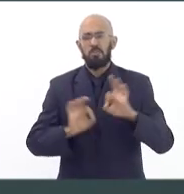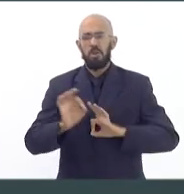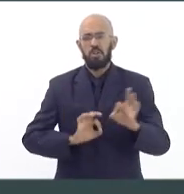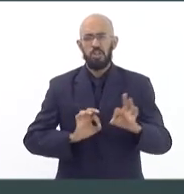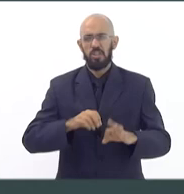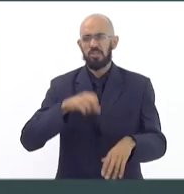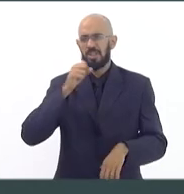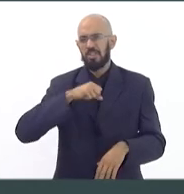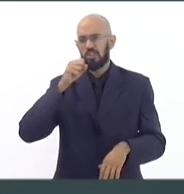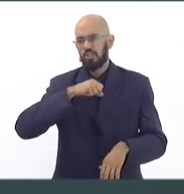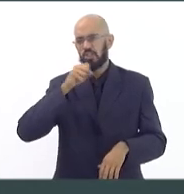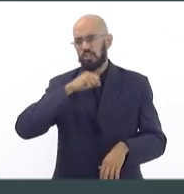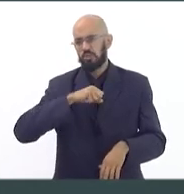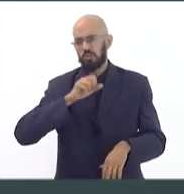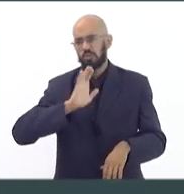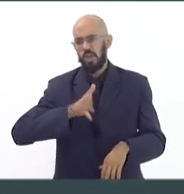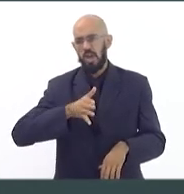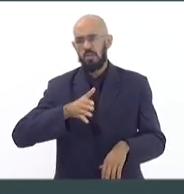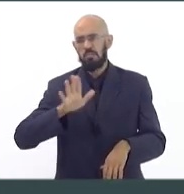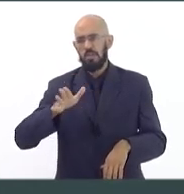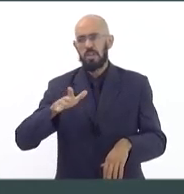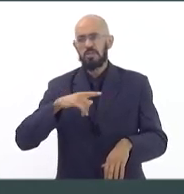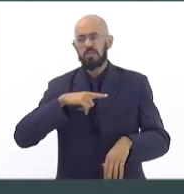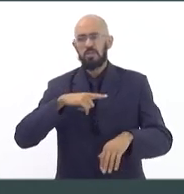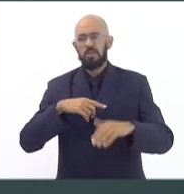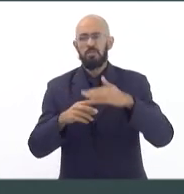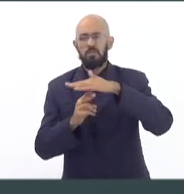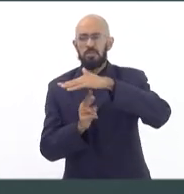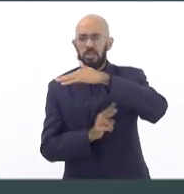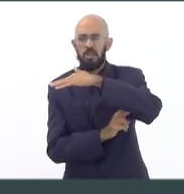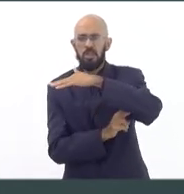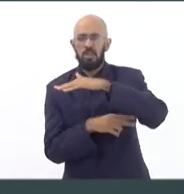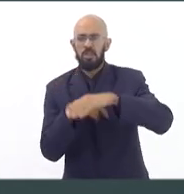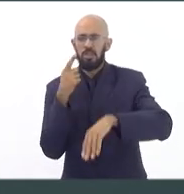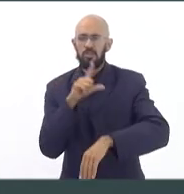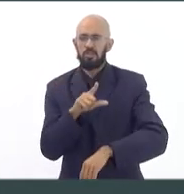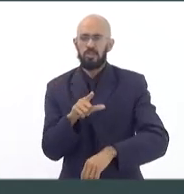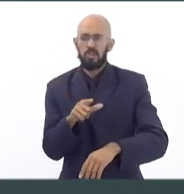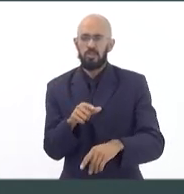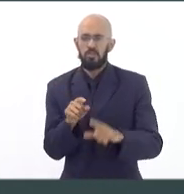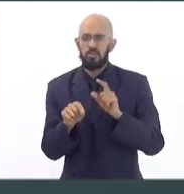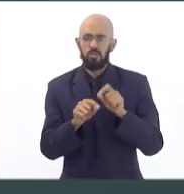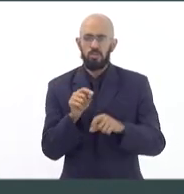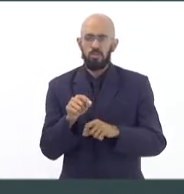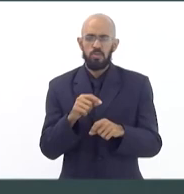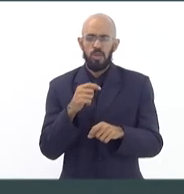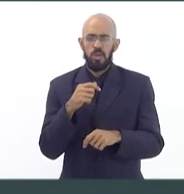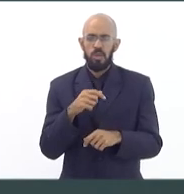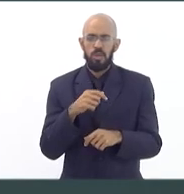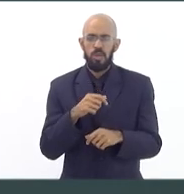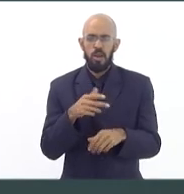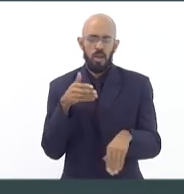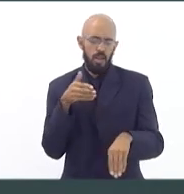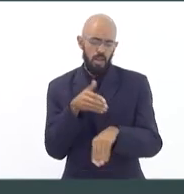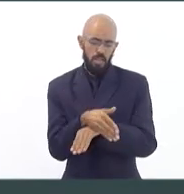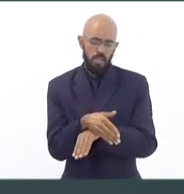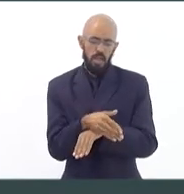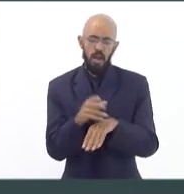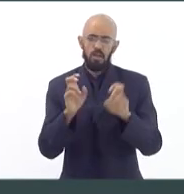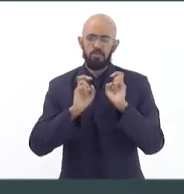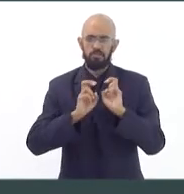dessa Gestão na SuperVia Mas é uma passarela em que a pessoa que quer invadir fica invadir a linha férrea